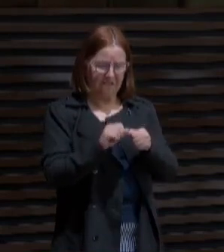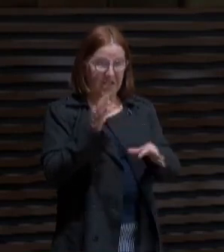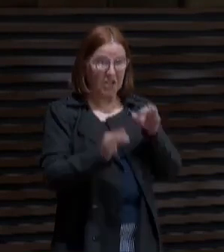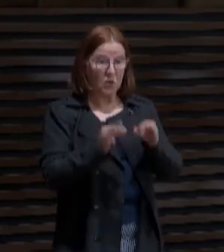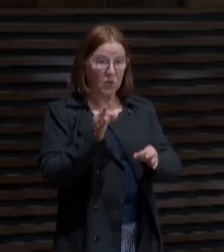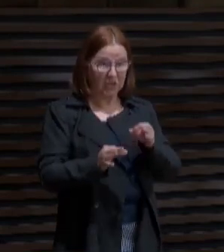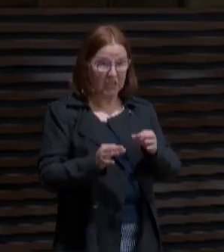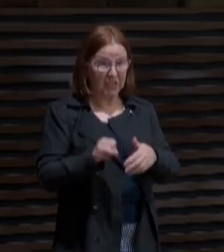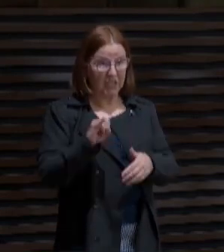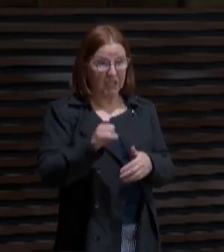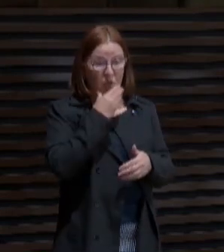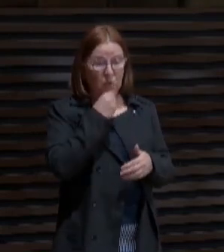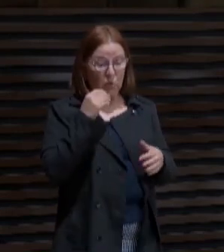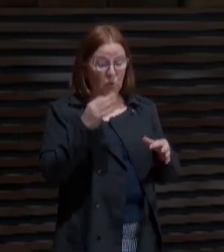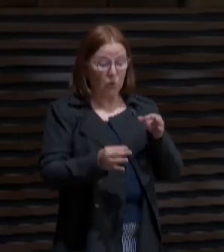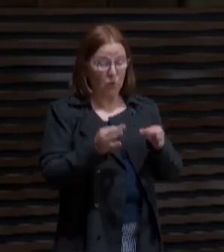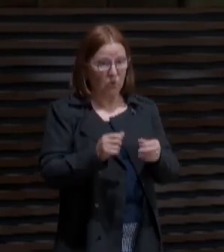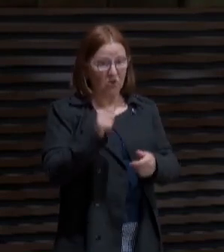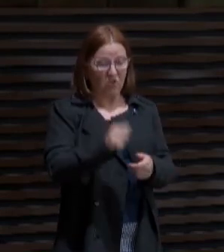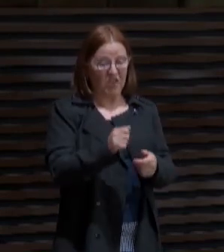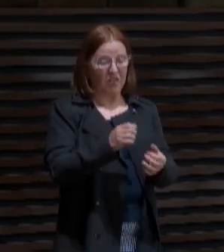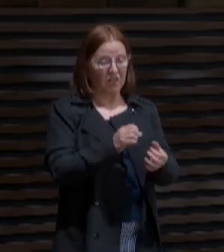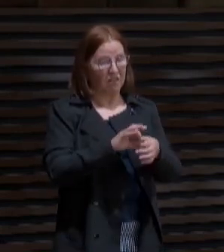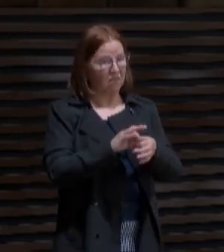o absolve?